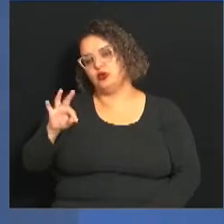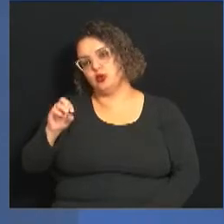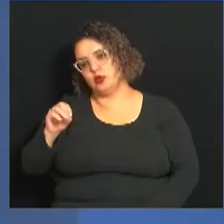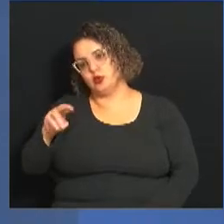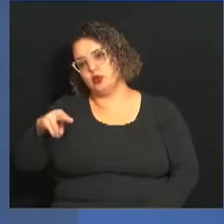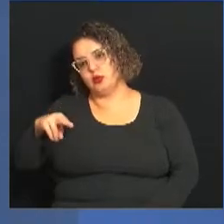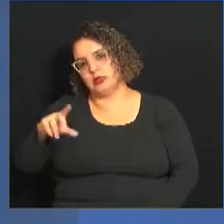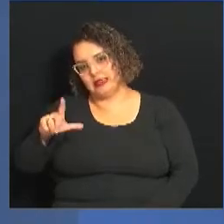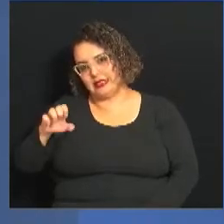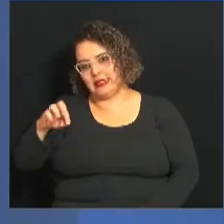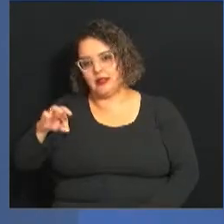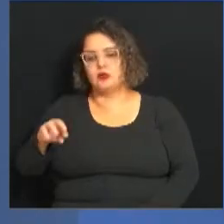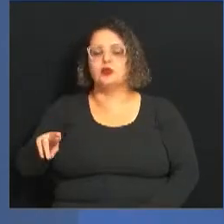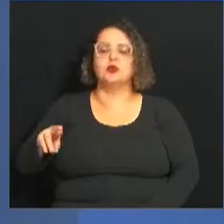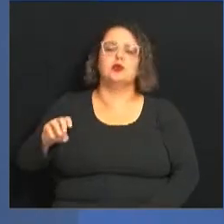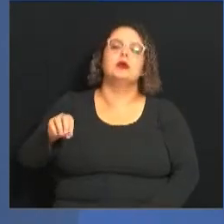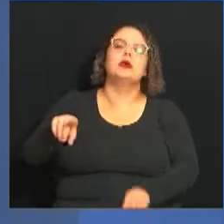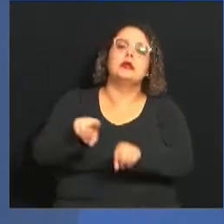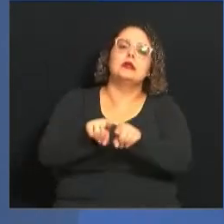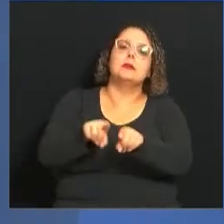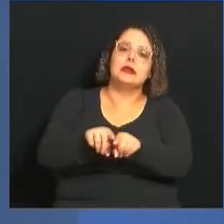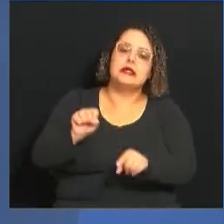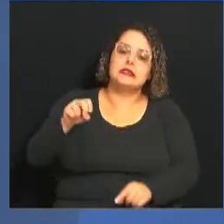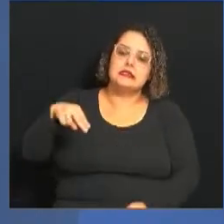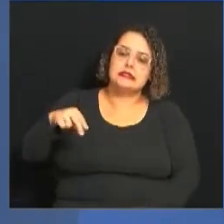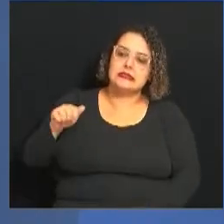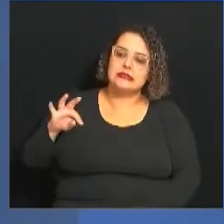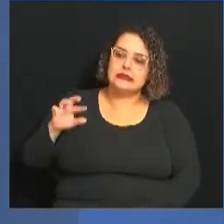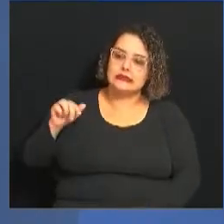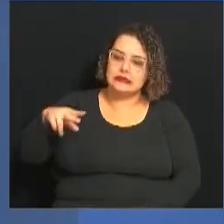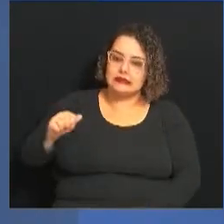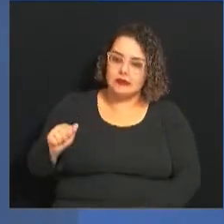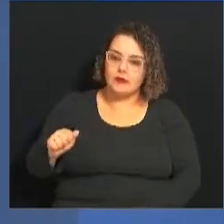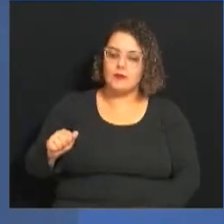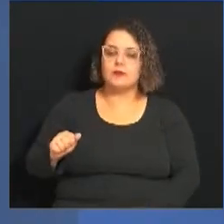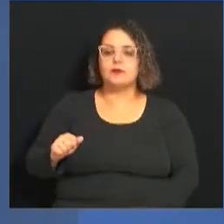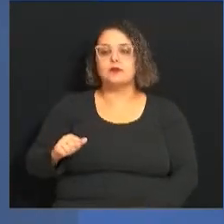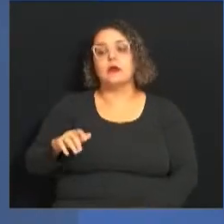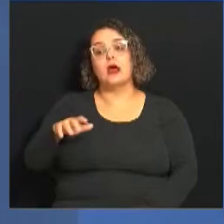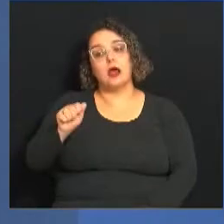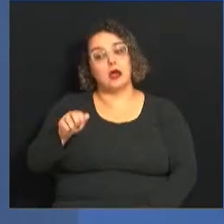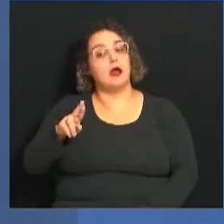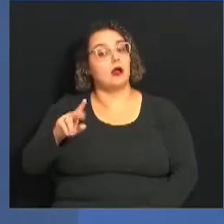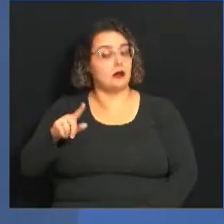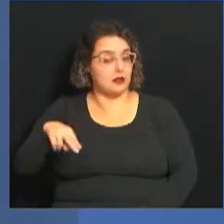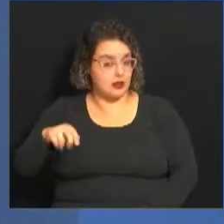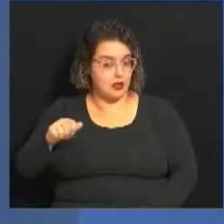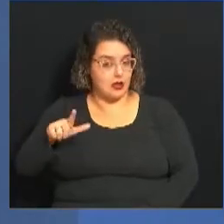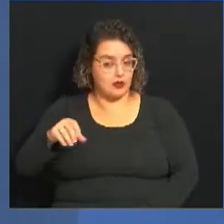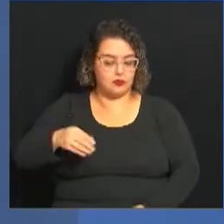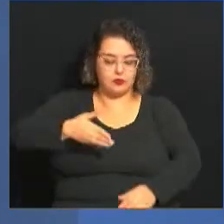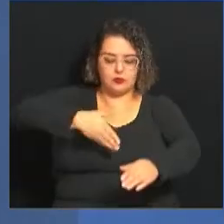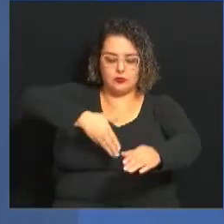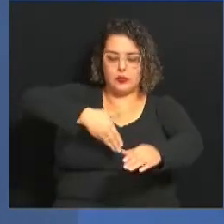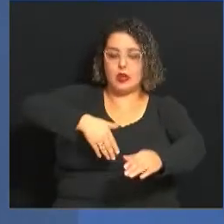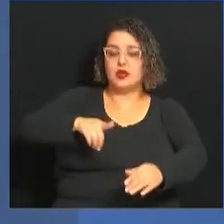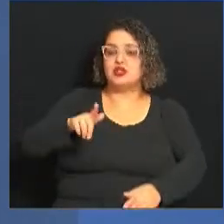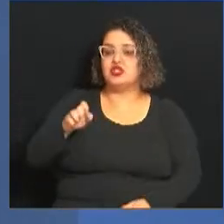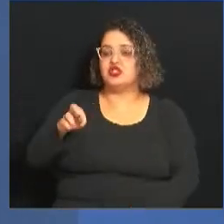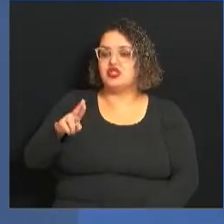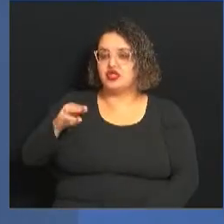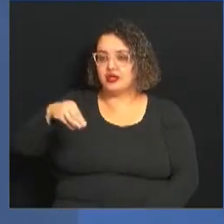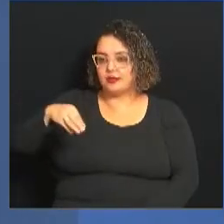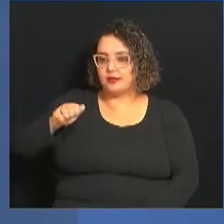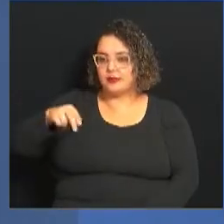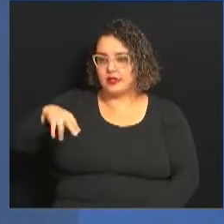Gomes. Já o bloqueio que acontece na Rua Dr. Arnaldo de Carvalho vai ser entre as vias Germânia e a Luiz